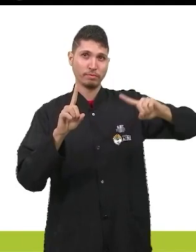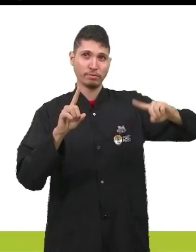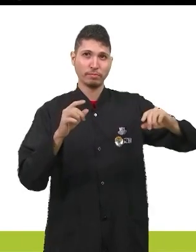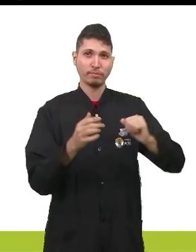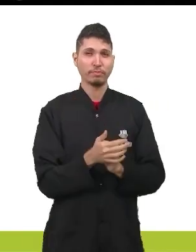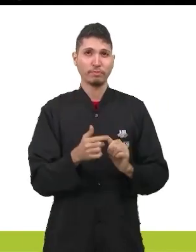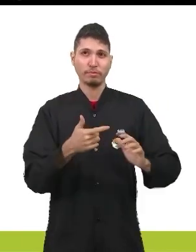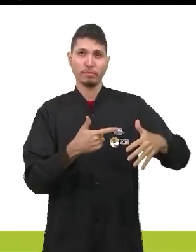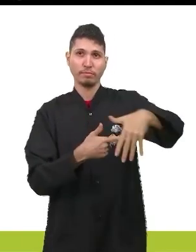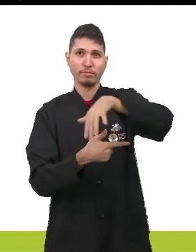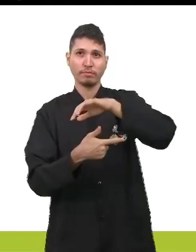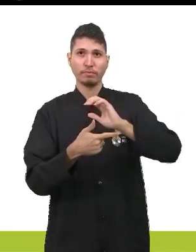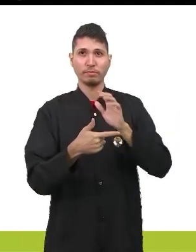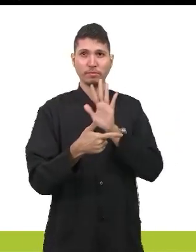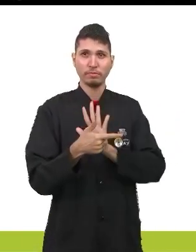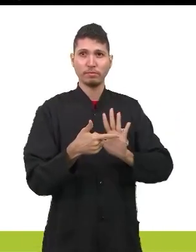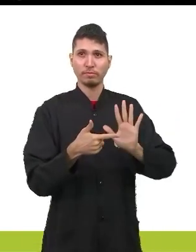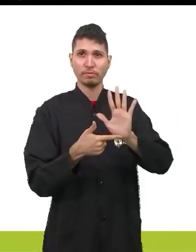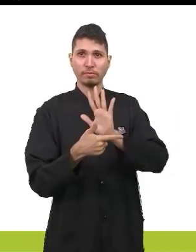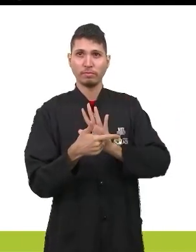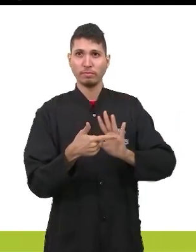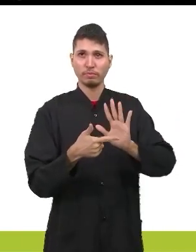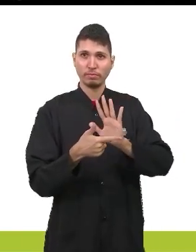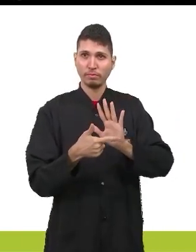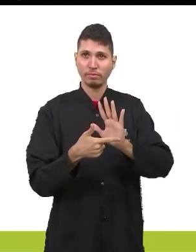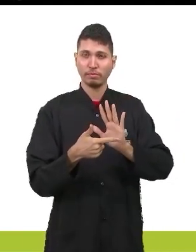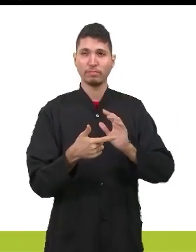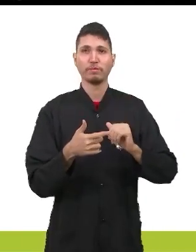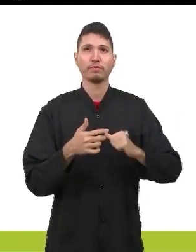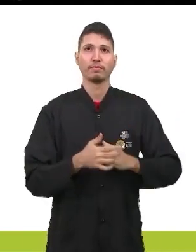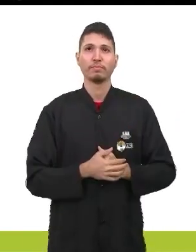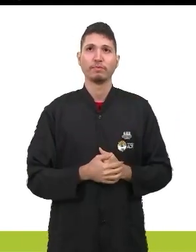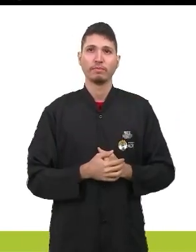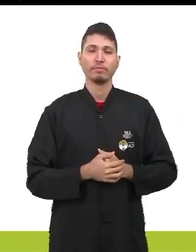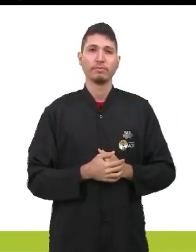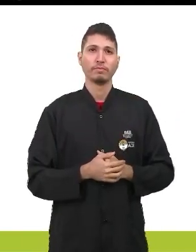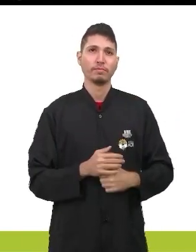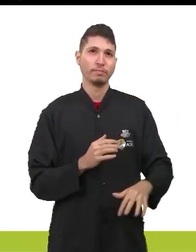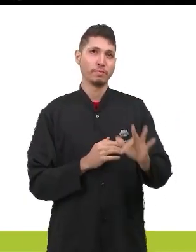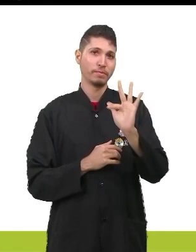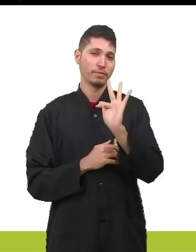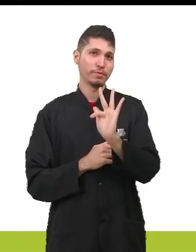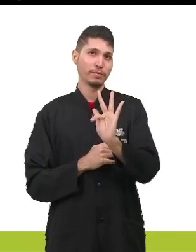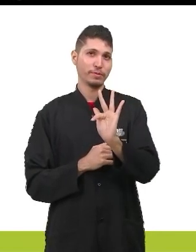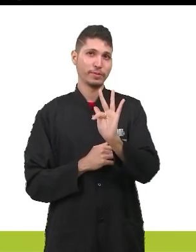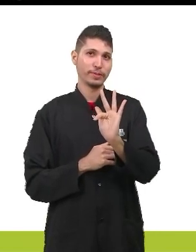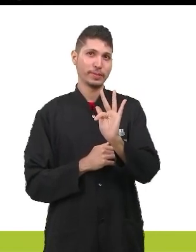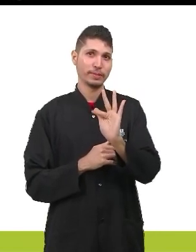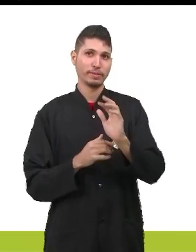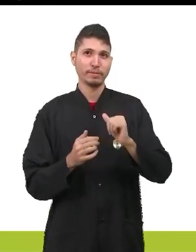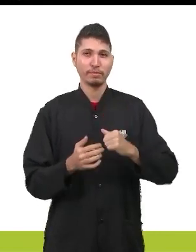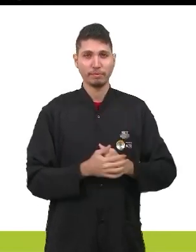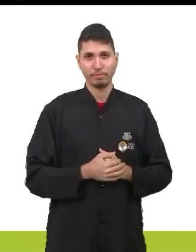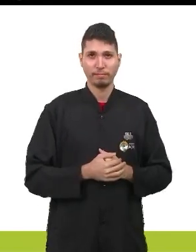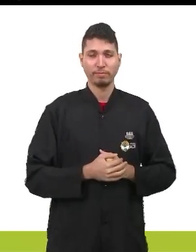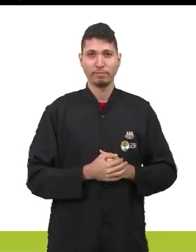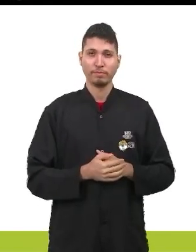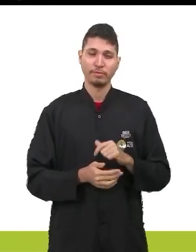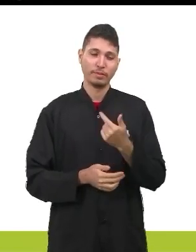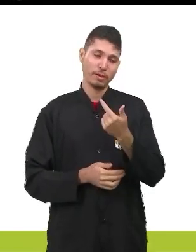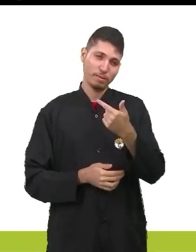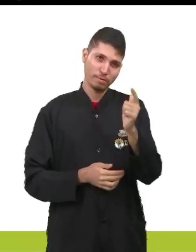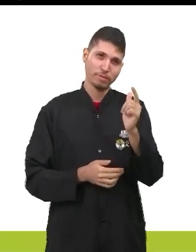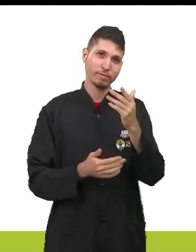top 4 a gente tem aqui, ó, a ideia das funções, né? Que aí envolve também função de segundo grau. E por último, geometria plana, que será outra